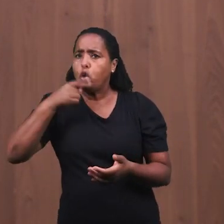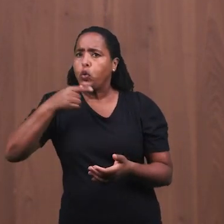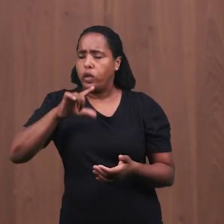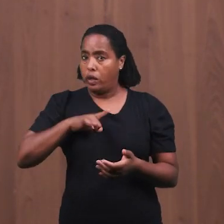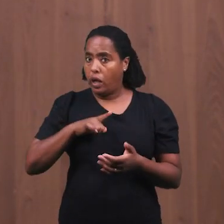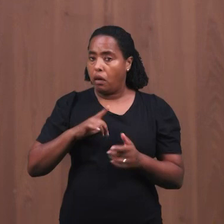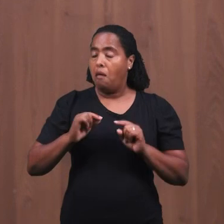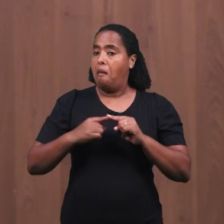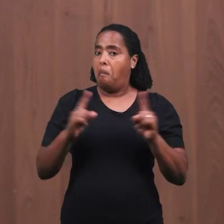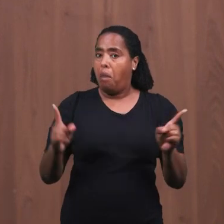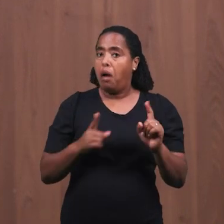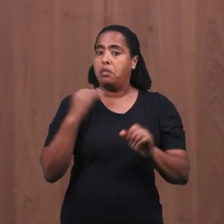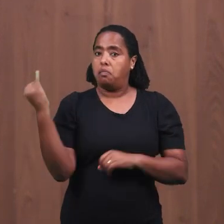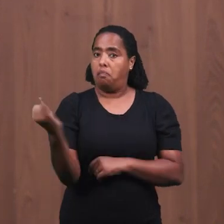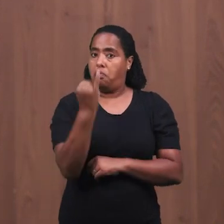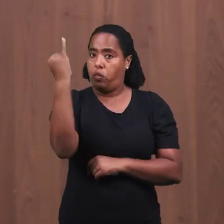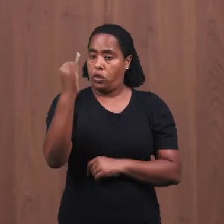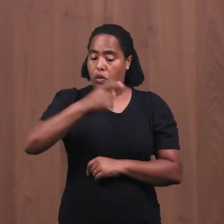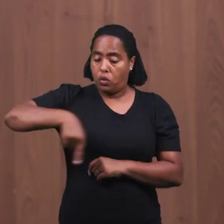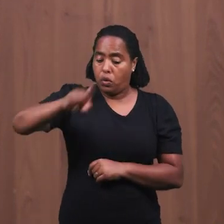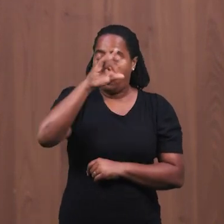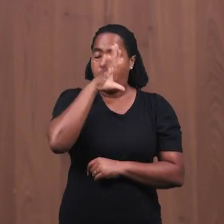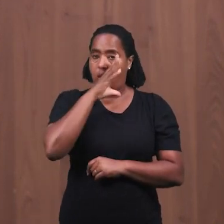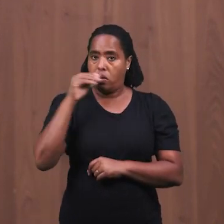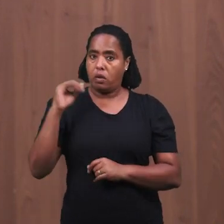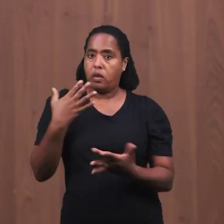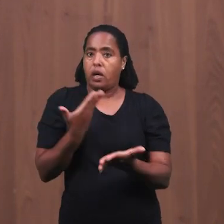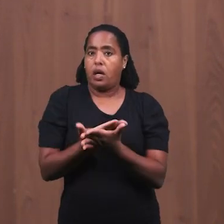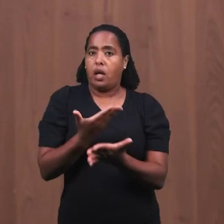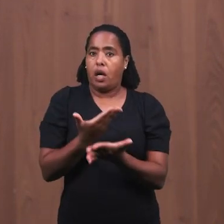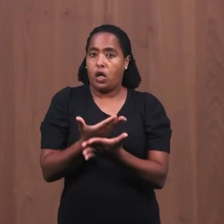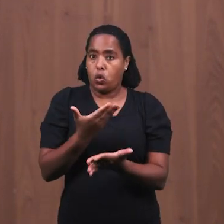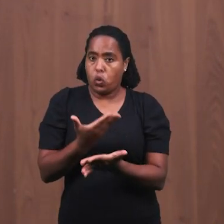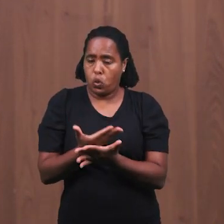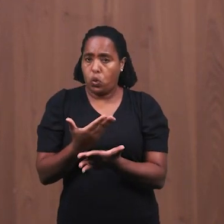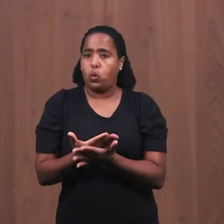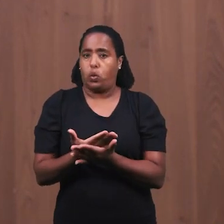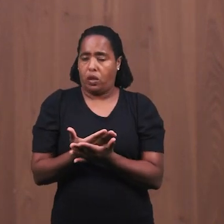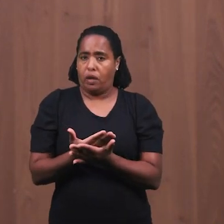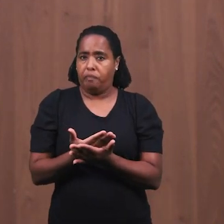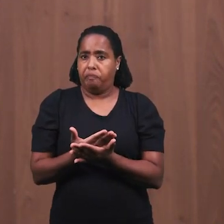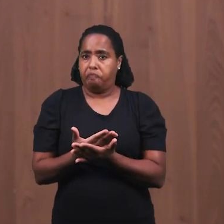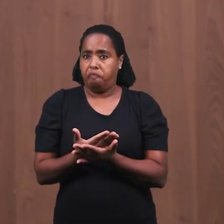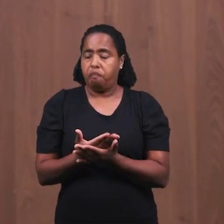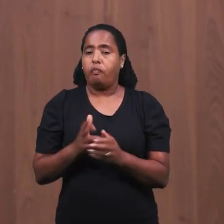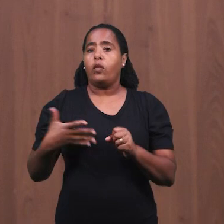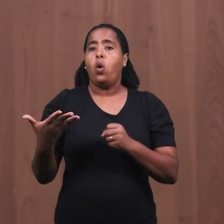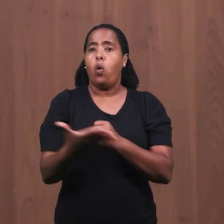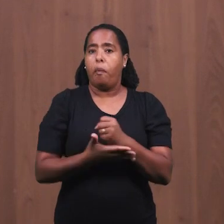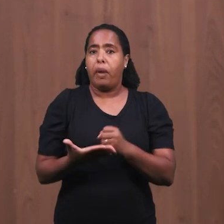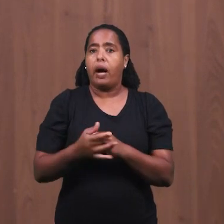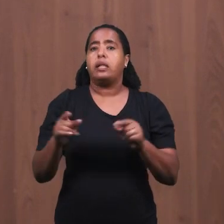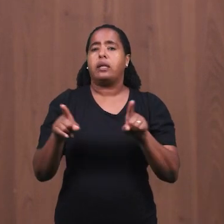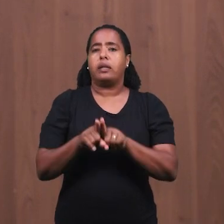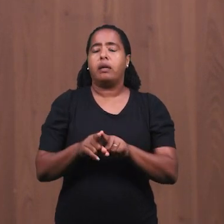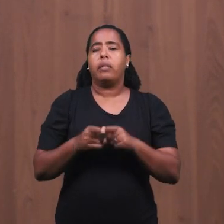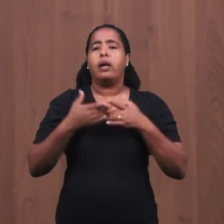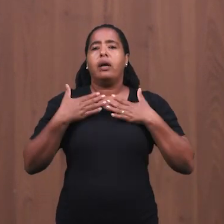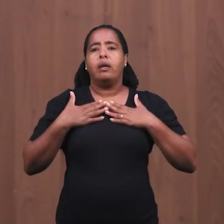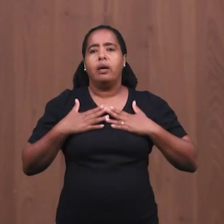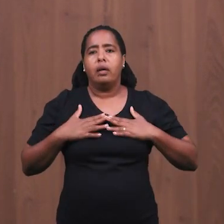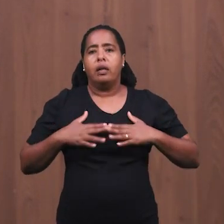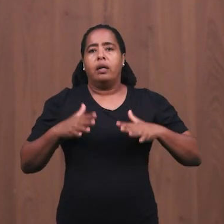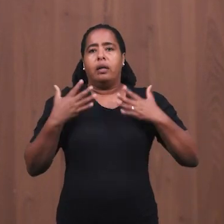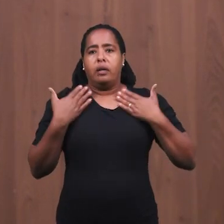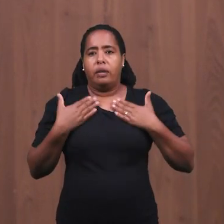é importante cuidar para que nossos adolescentes estudem sem se exaurir, sendo fundamental também descansar